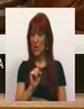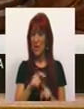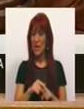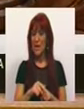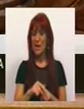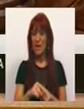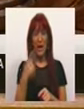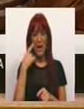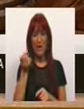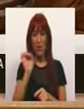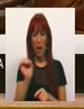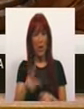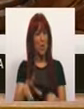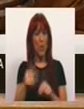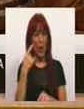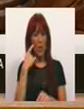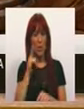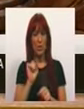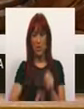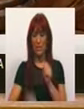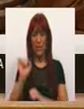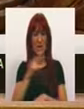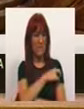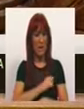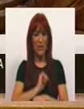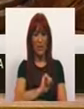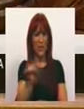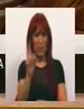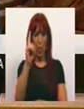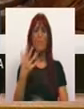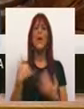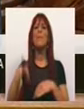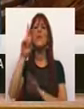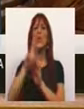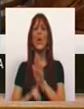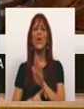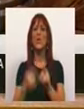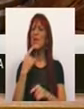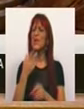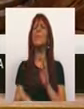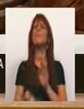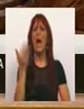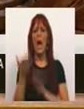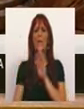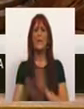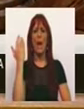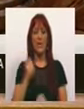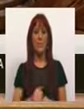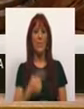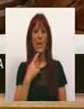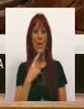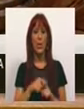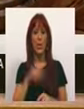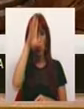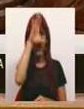intenção nenhuma em momento nenhum do seu mandato mas o relatório diz muito mais diz que o